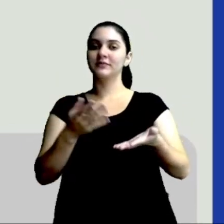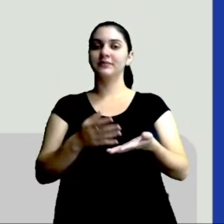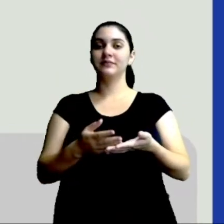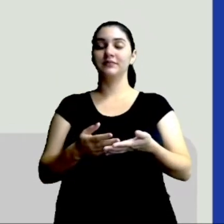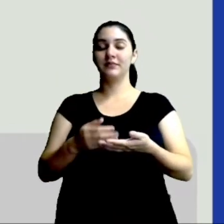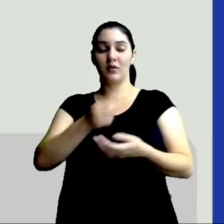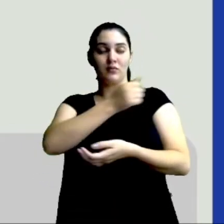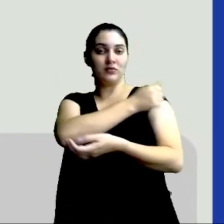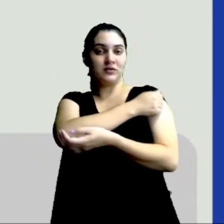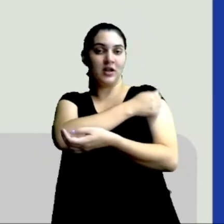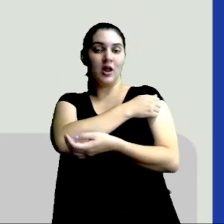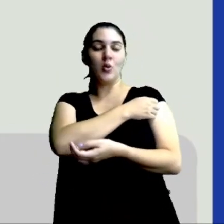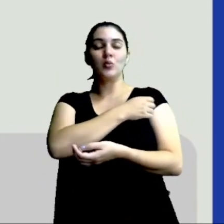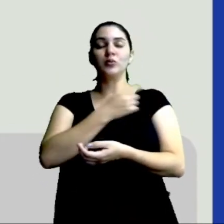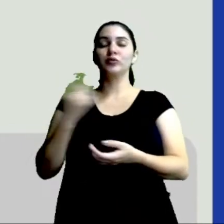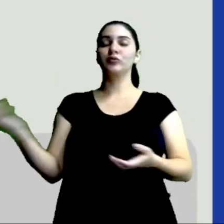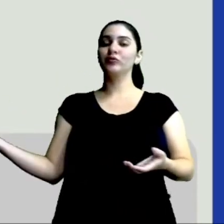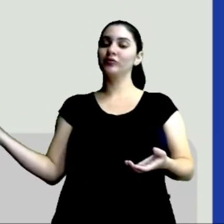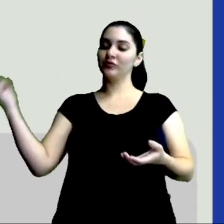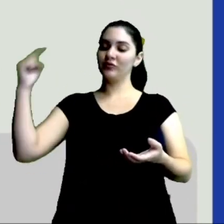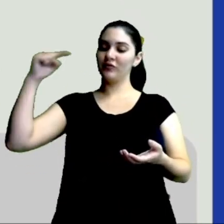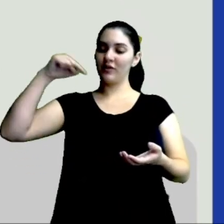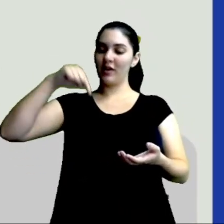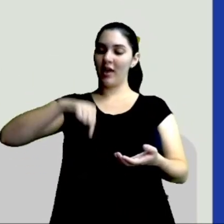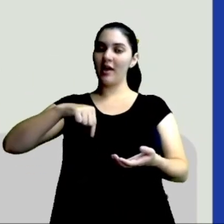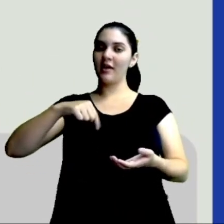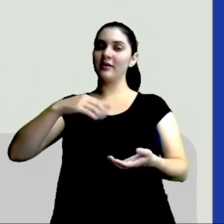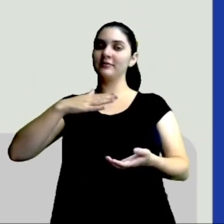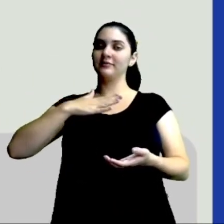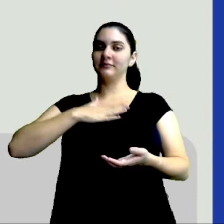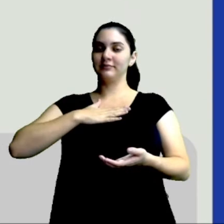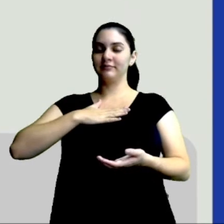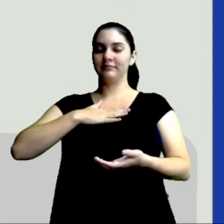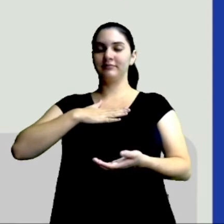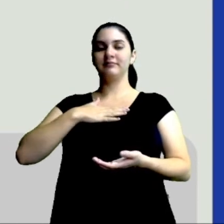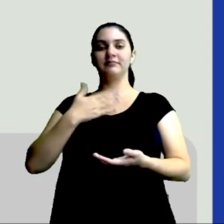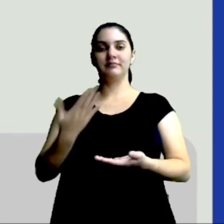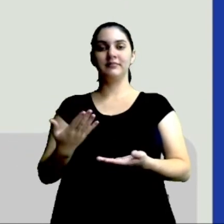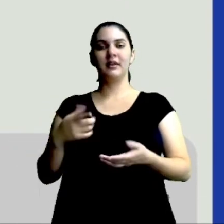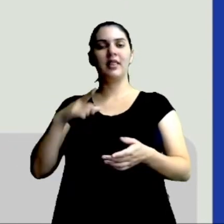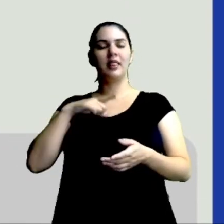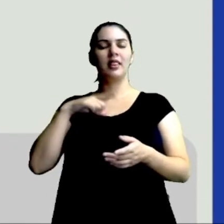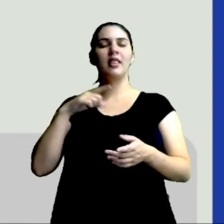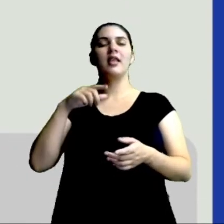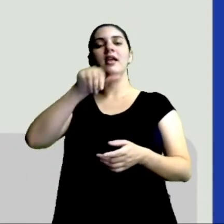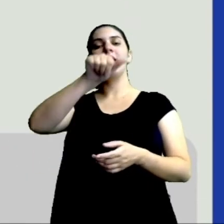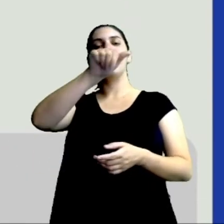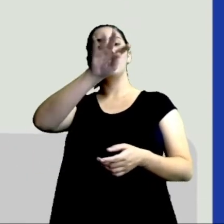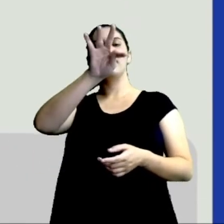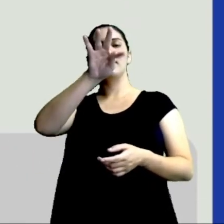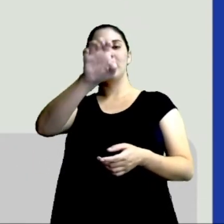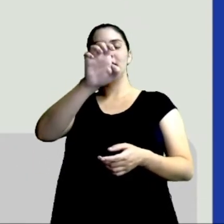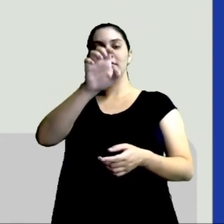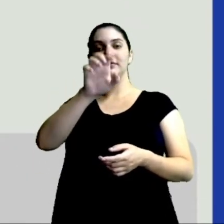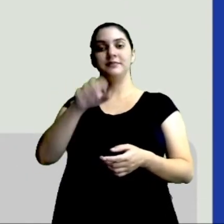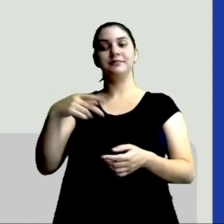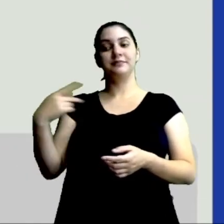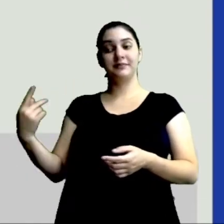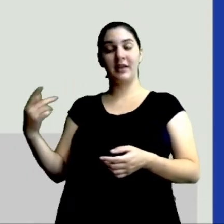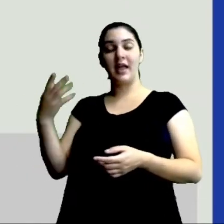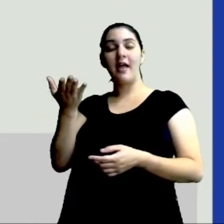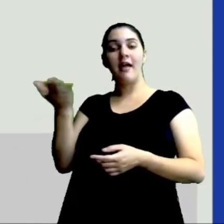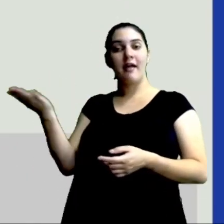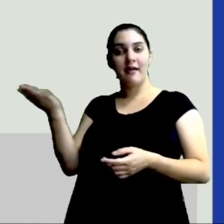até mim, também ali tônico, né? Porque tem a preposição até. Elas falaram muito bem